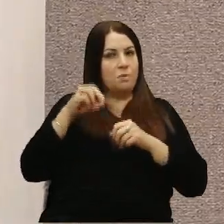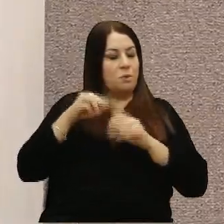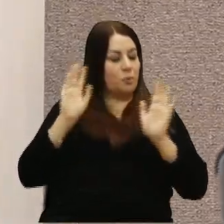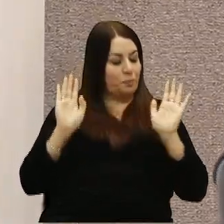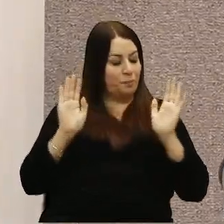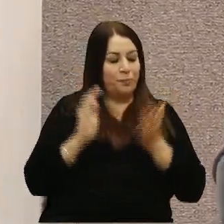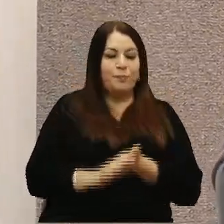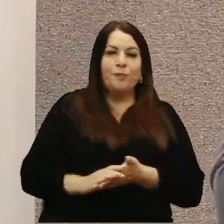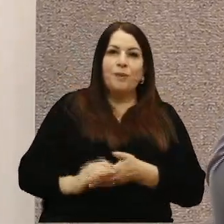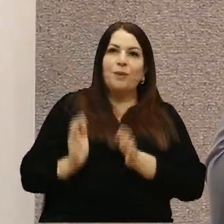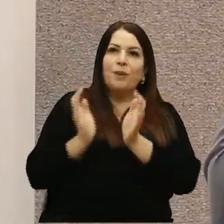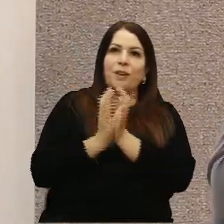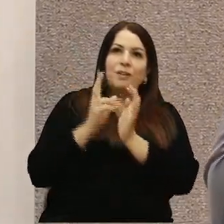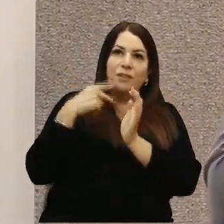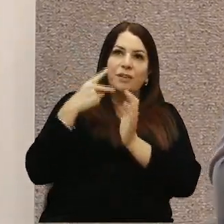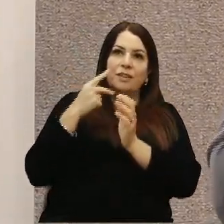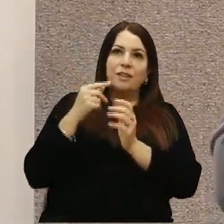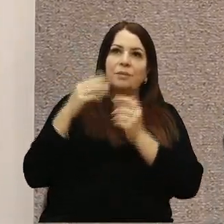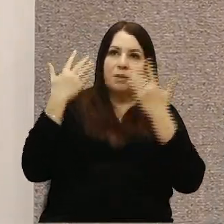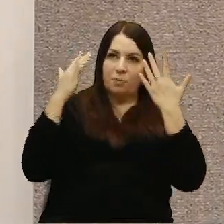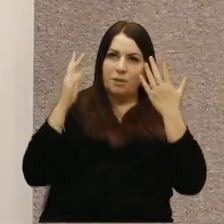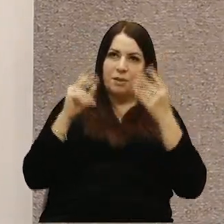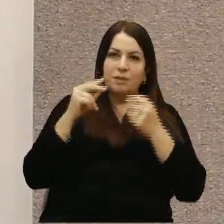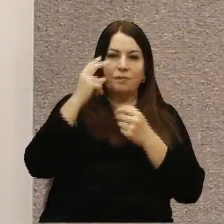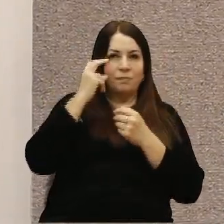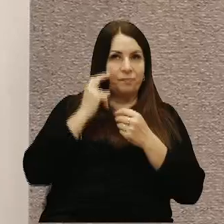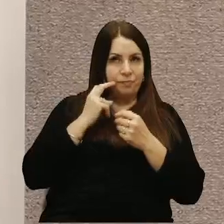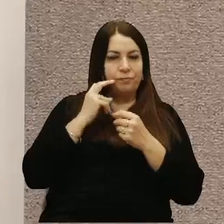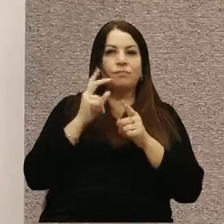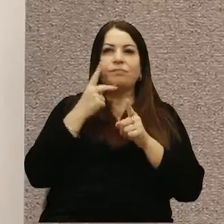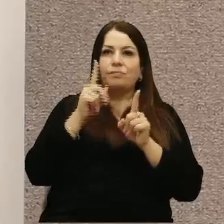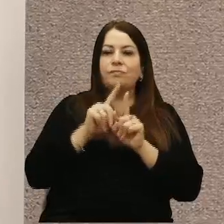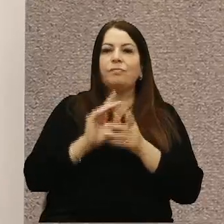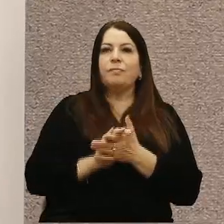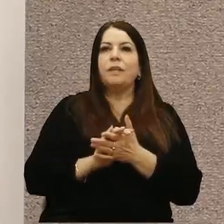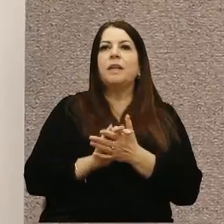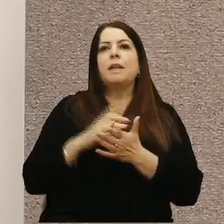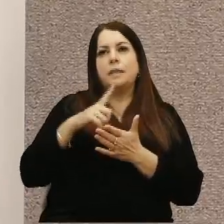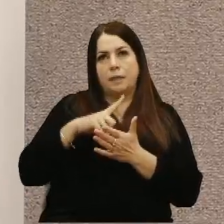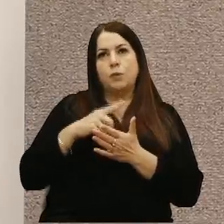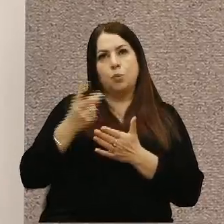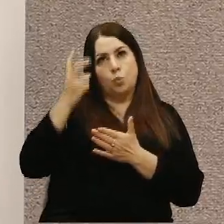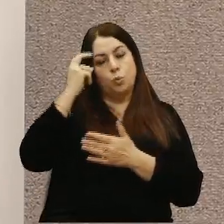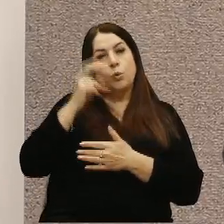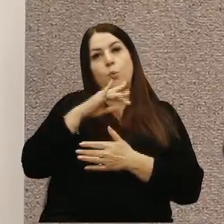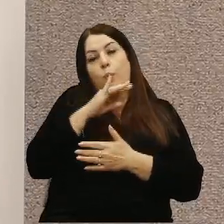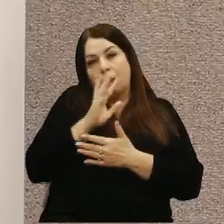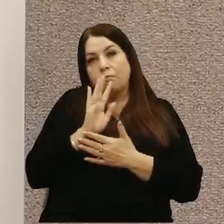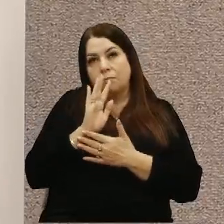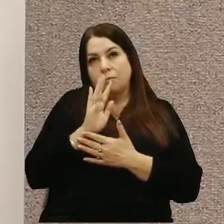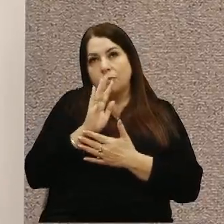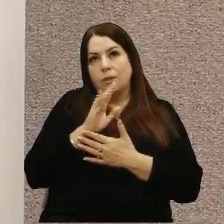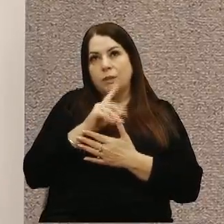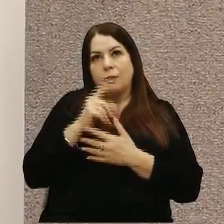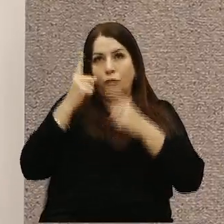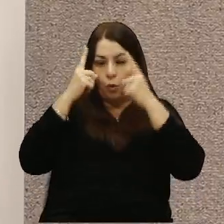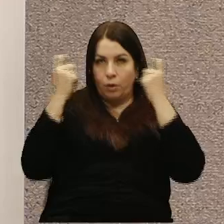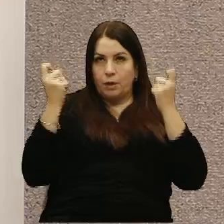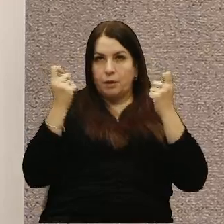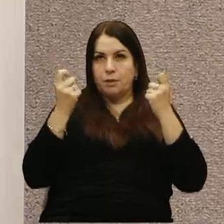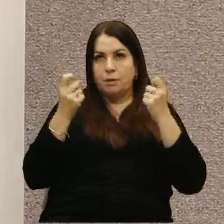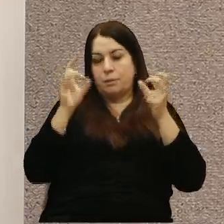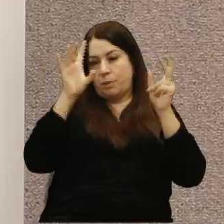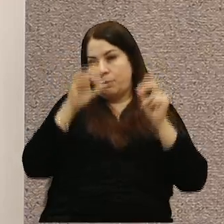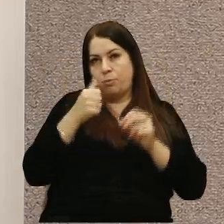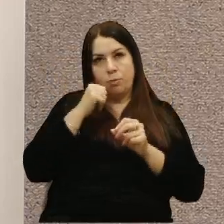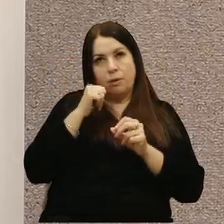Colegas vereadores, sigo parabenizando o vereador Daniel Santos e quero dizer que existe cultura ruim, por exemplo, cultura de violência, especialmente a mulheres,